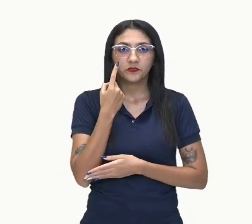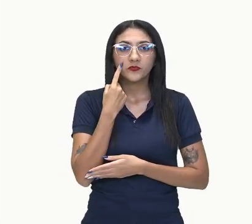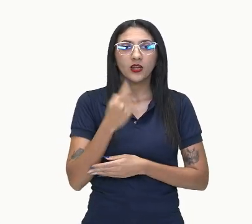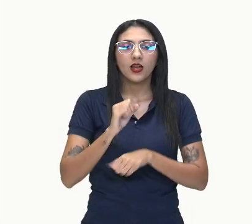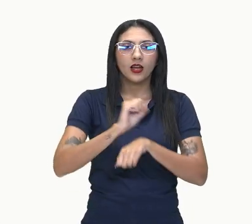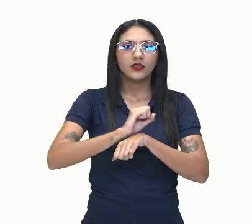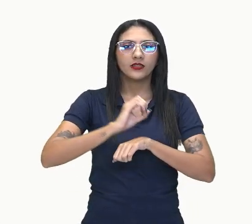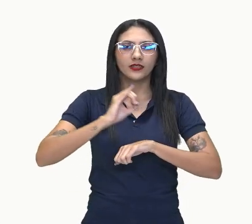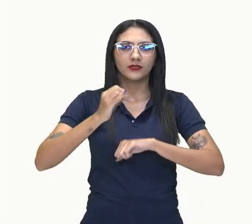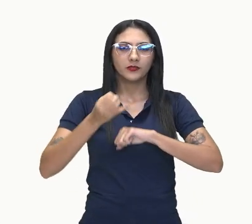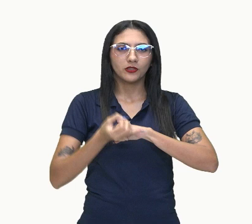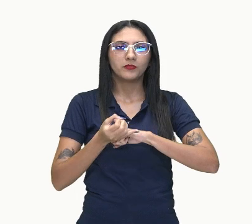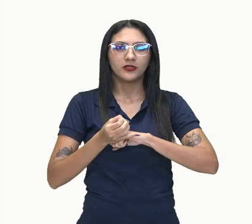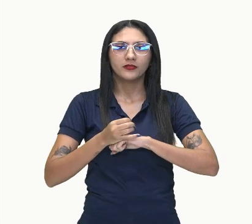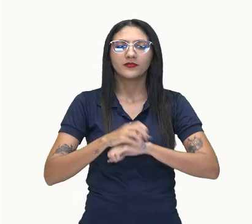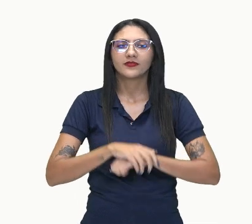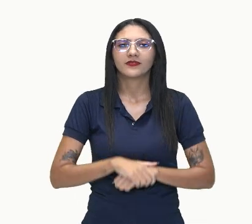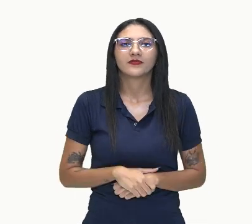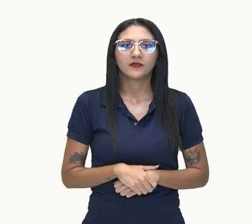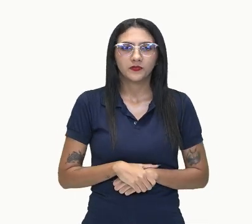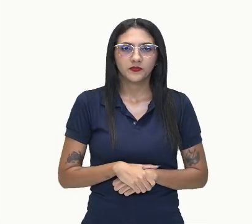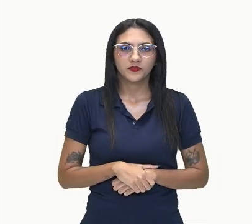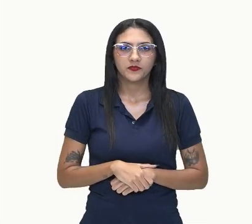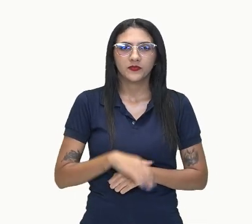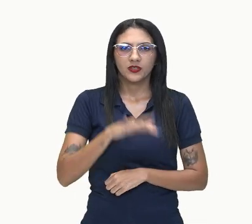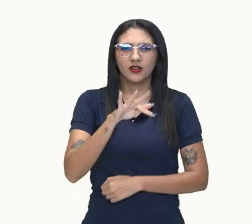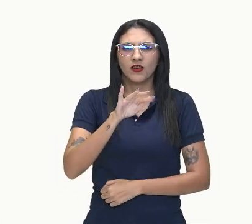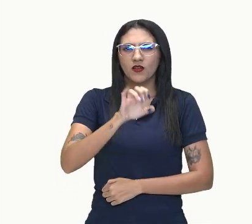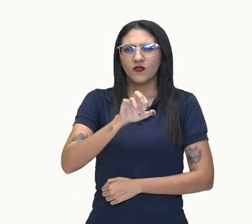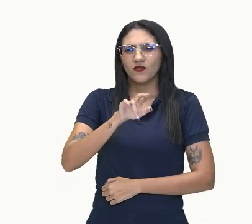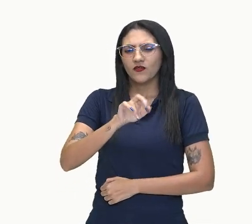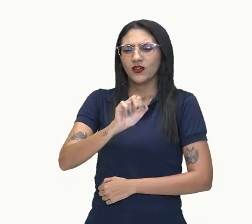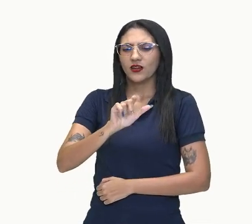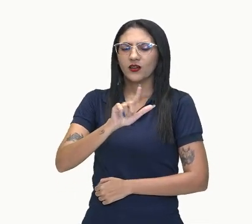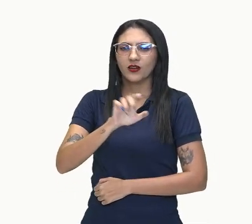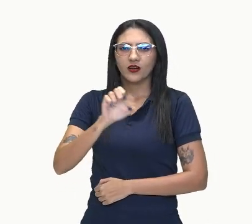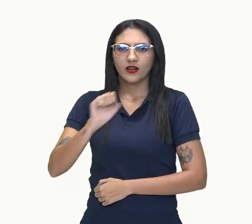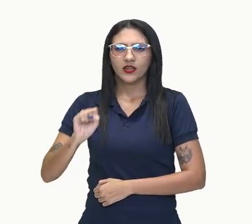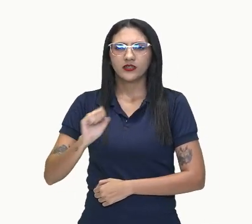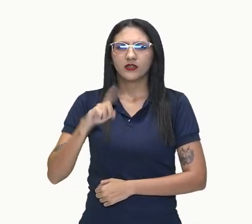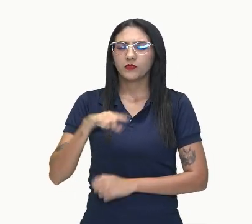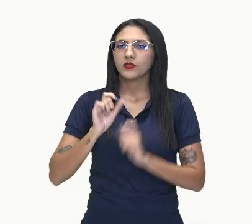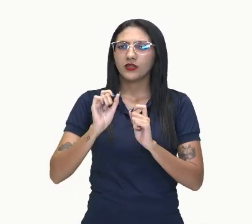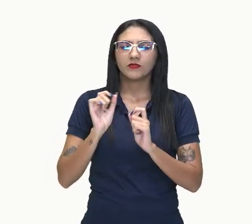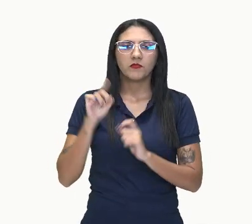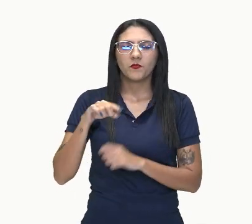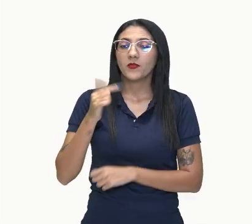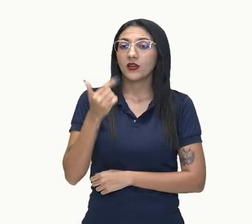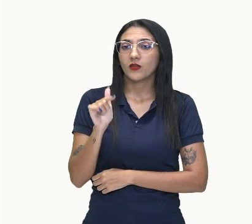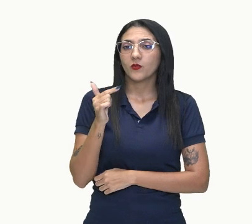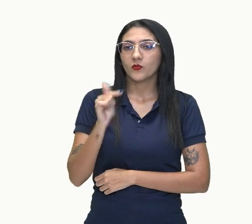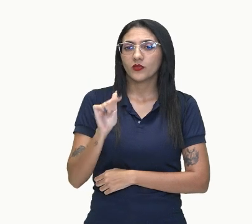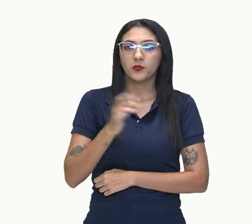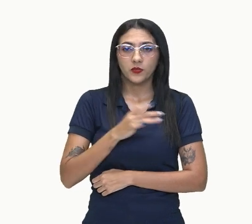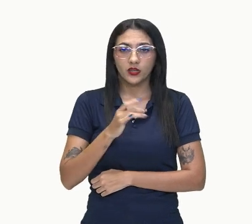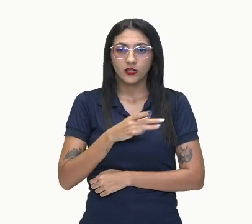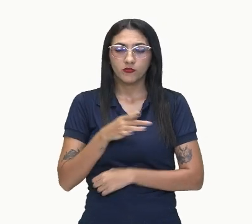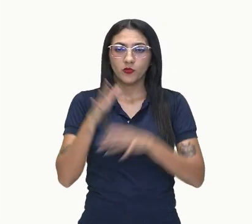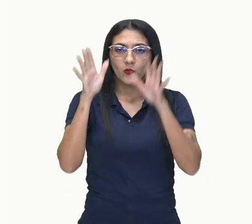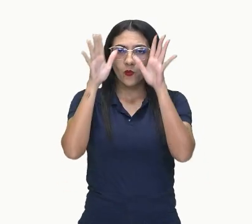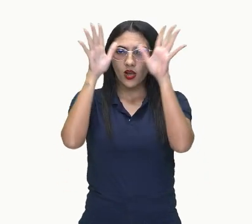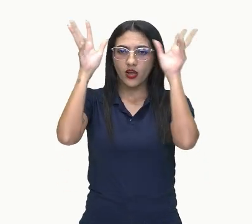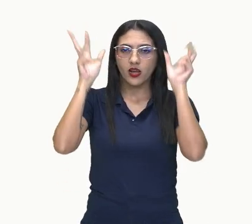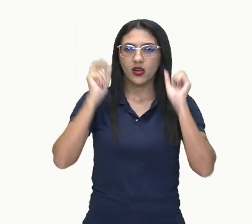adjetivo fearless. Fearless é que não sente medo. Os leões, eles não sentem